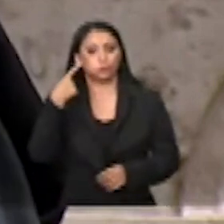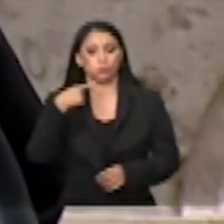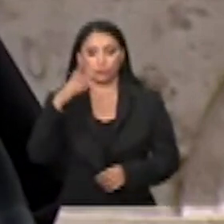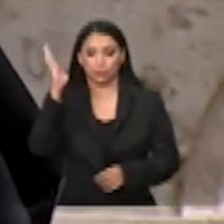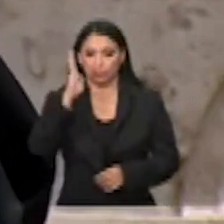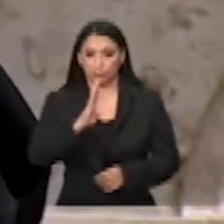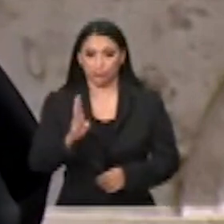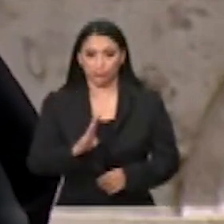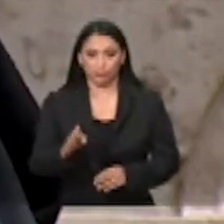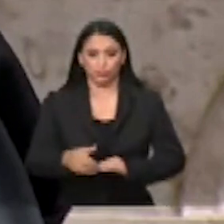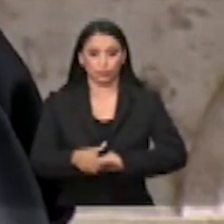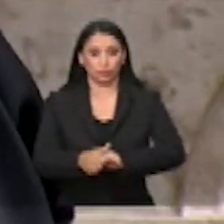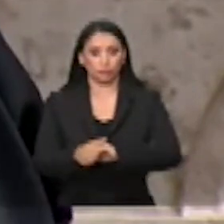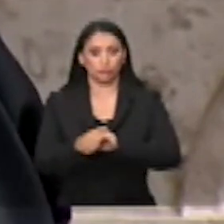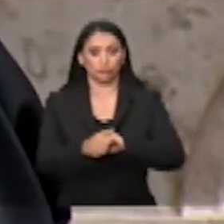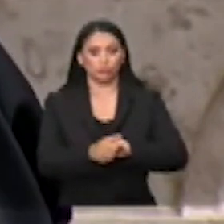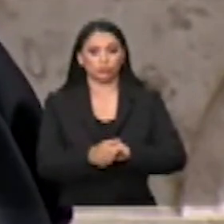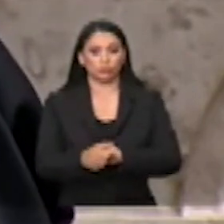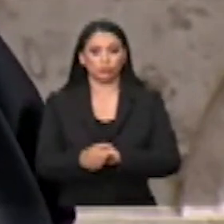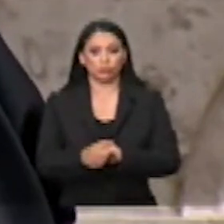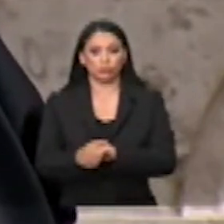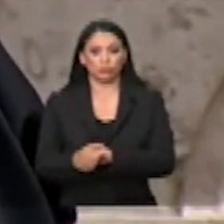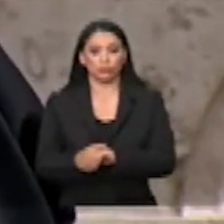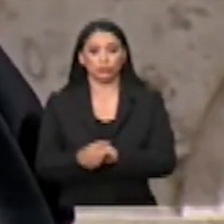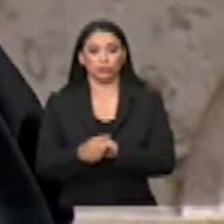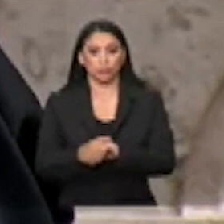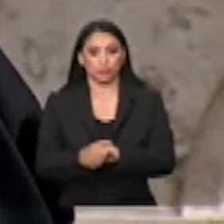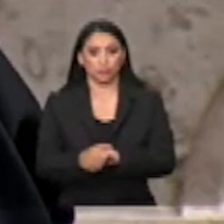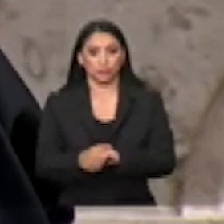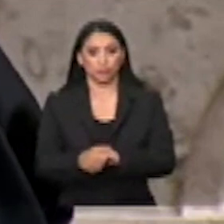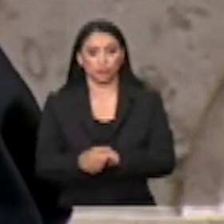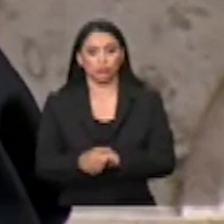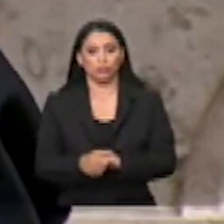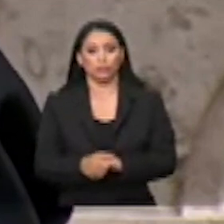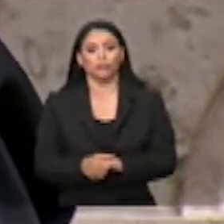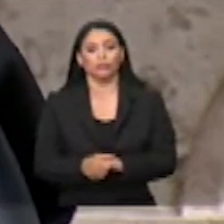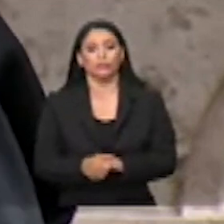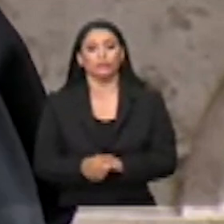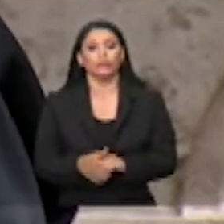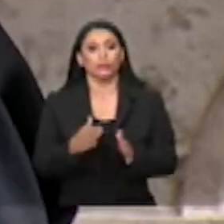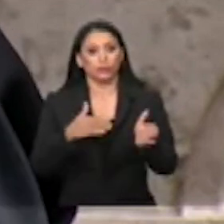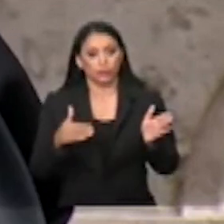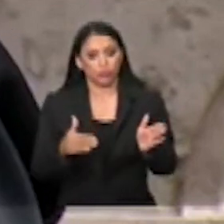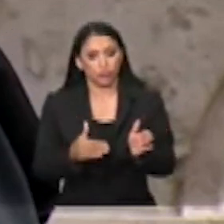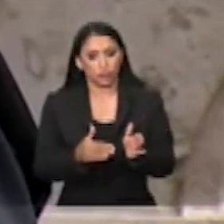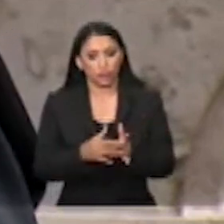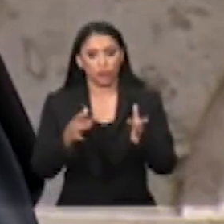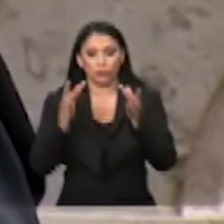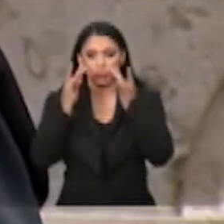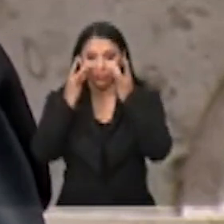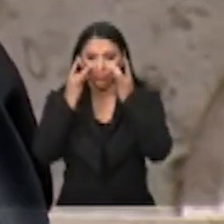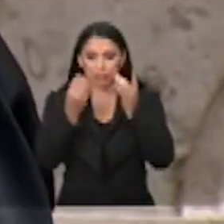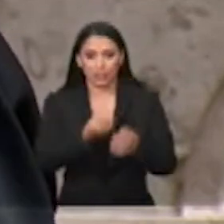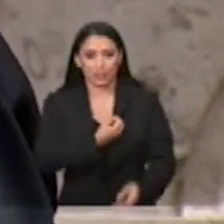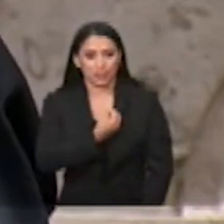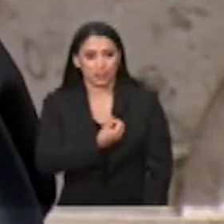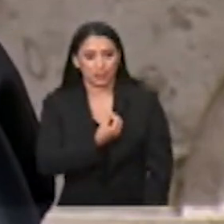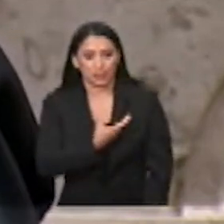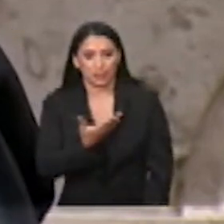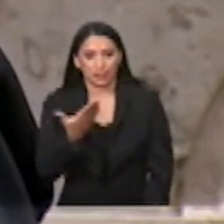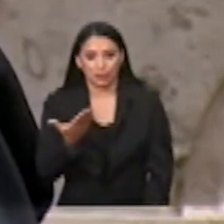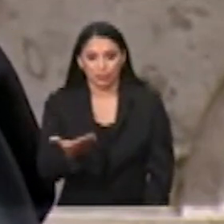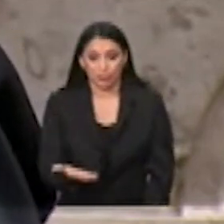brasileiras. Cumprimento os presentes nessa solenidade, todos aqueles que nos